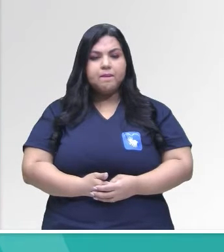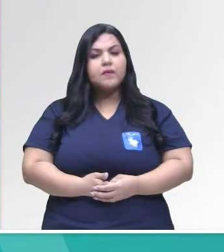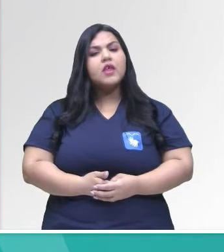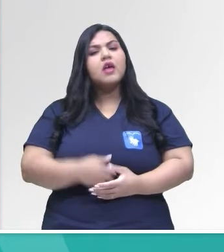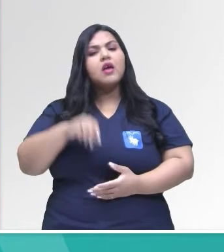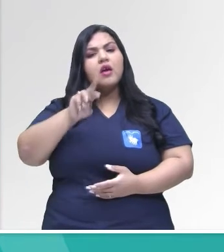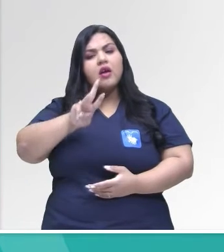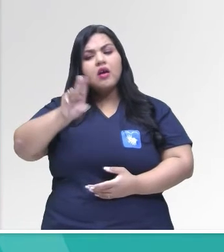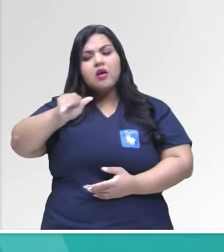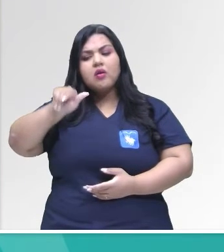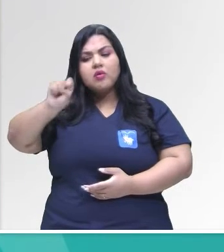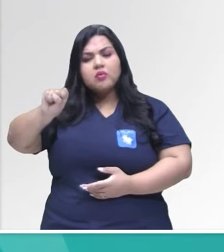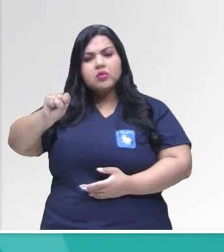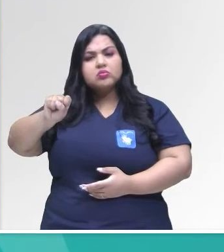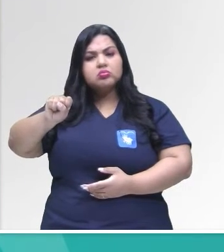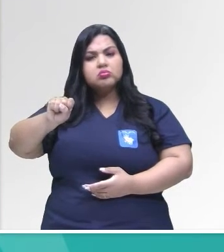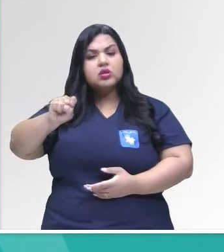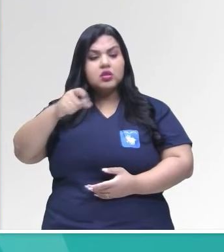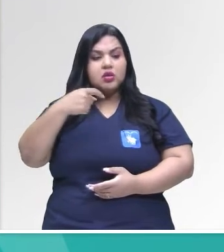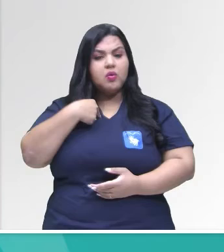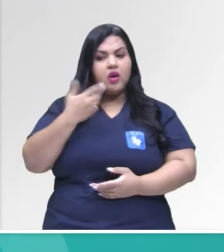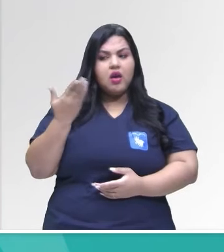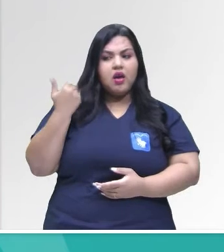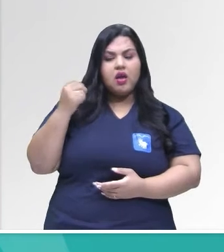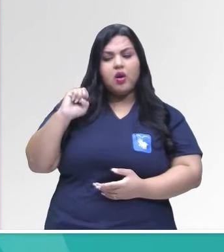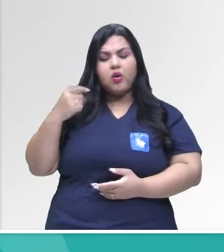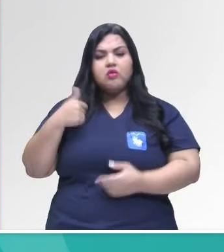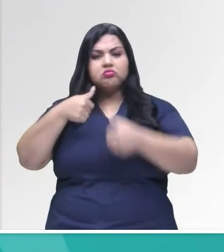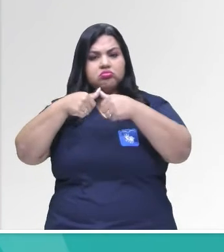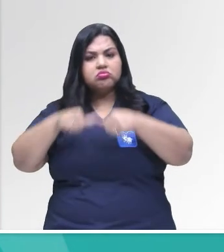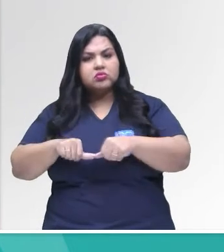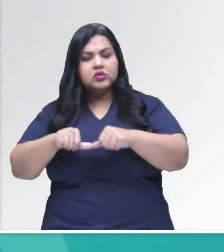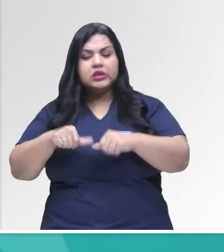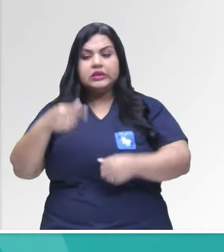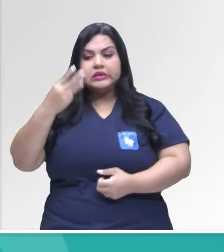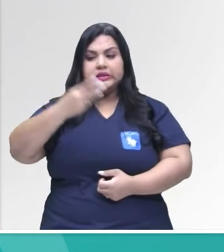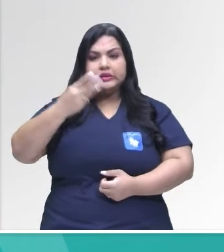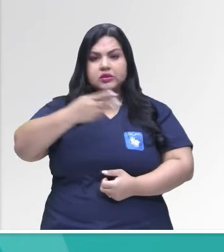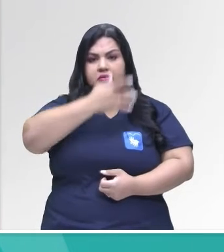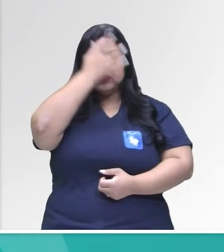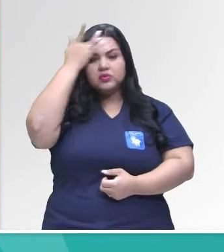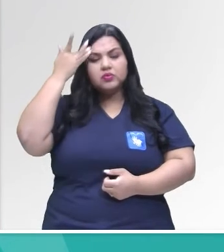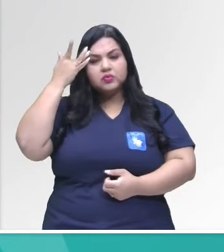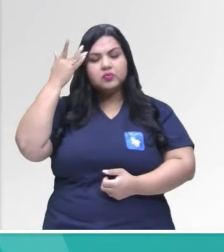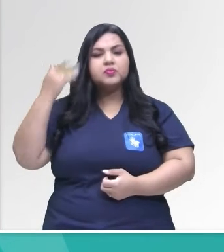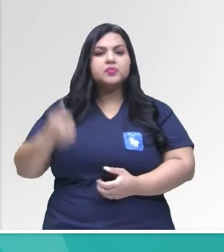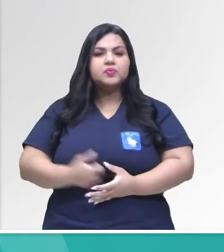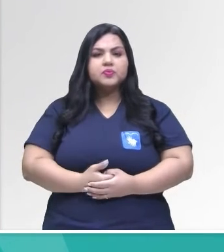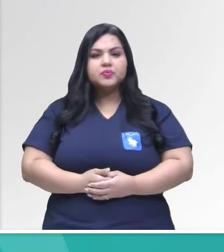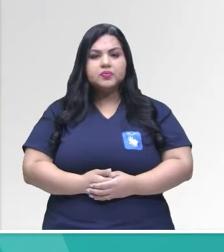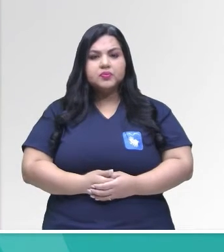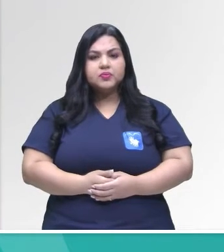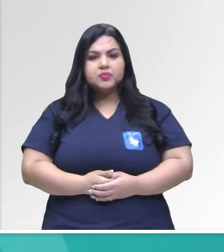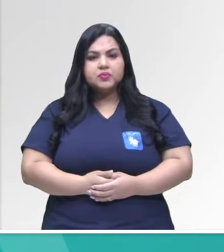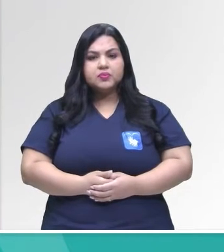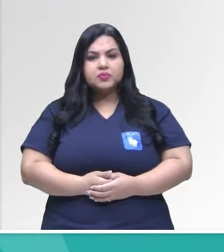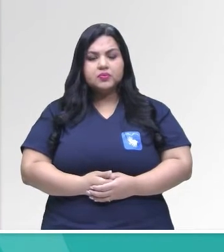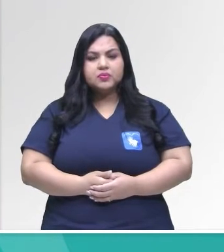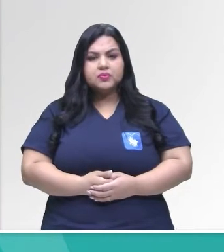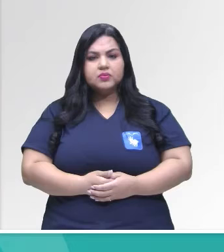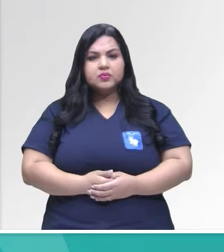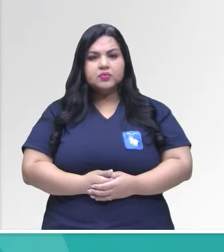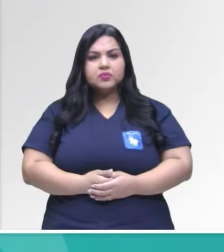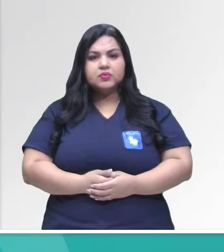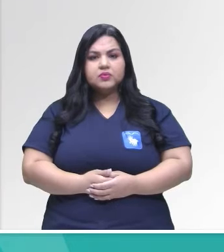eu era ou eu estava. He, olha o pronome de terceira pessoa aparecendo aqui. He was.